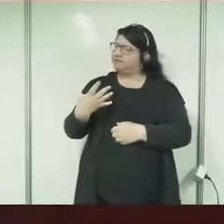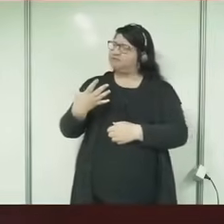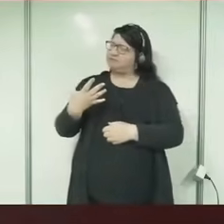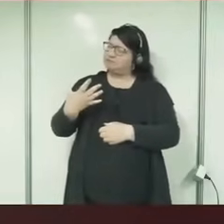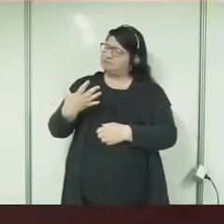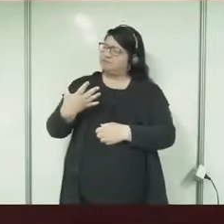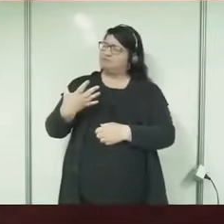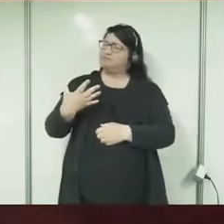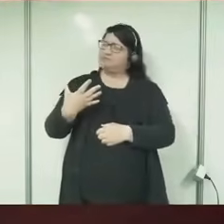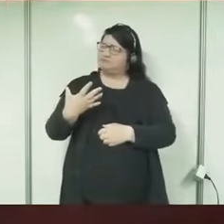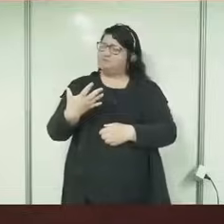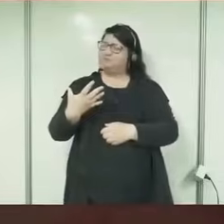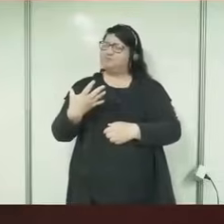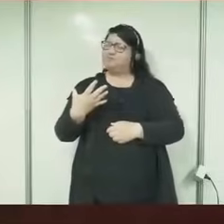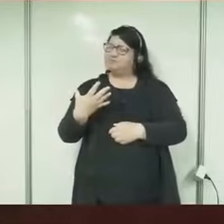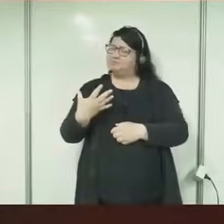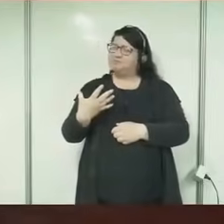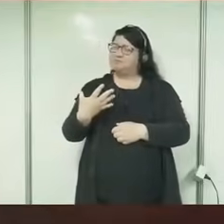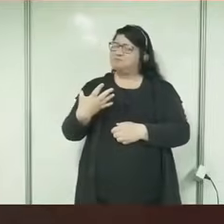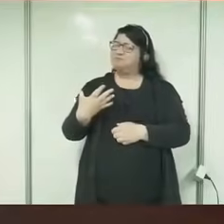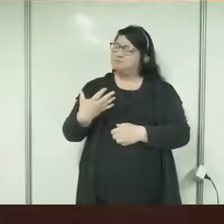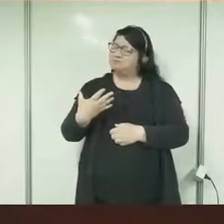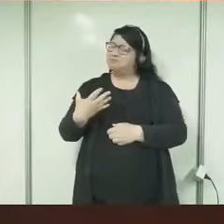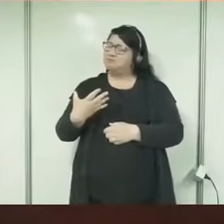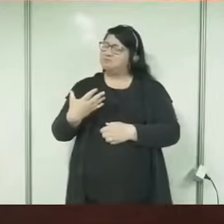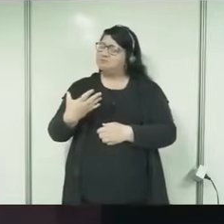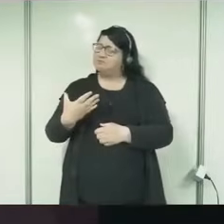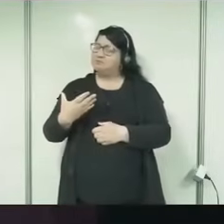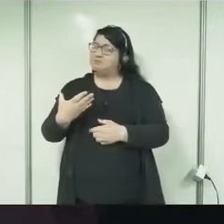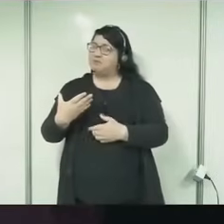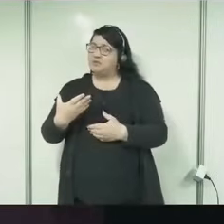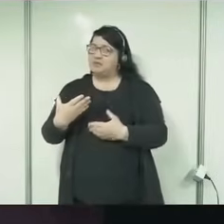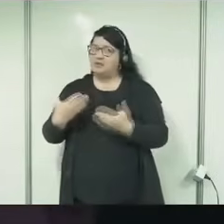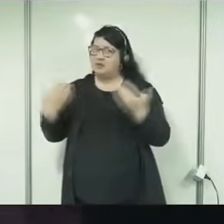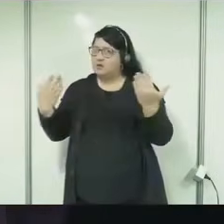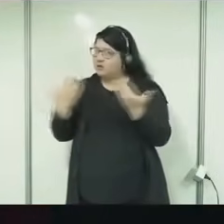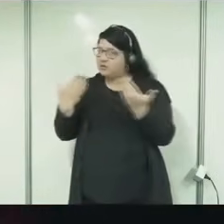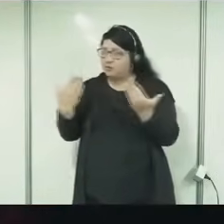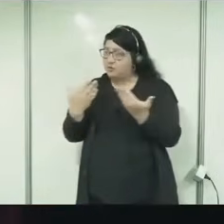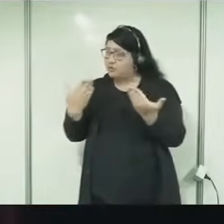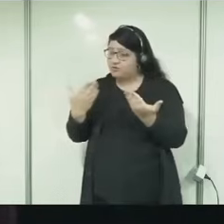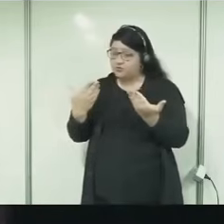mas sua força hoje não acredita.